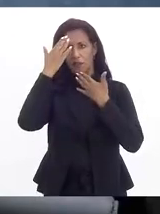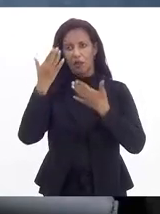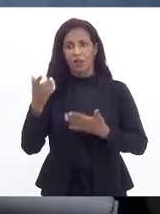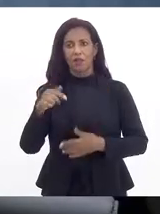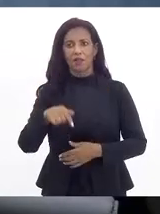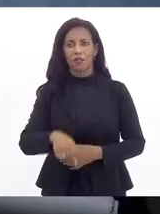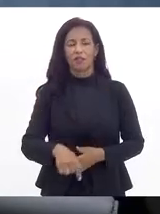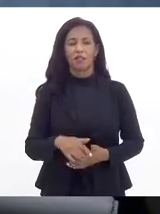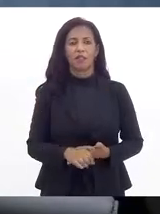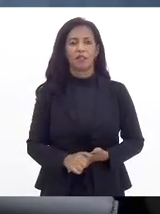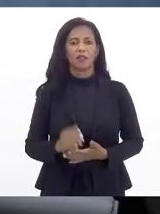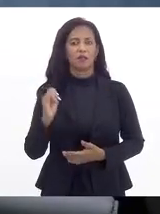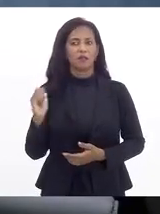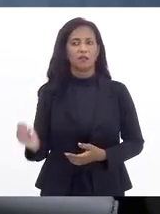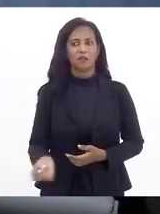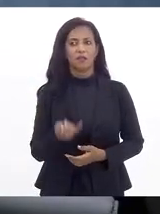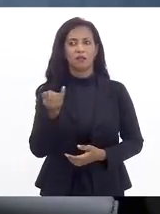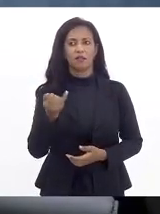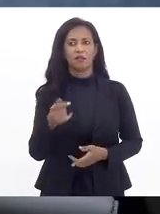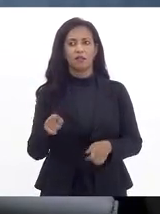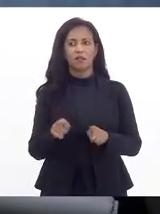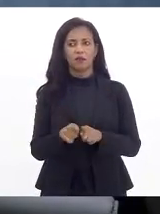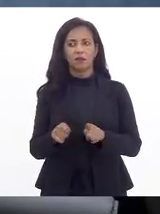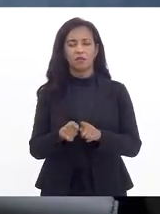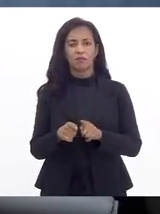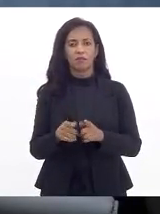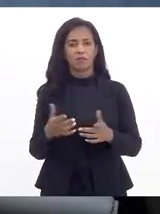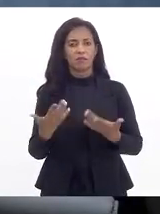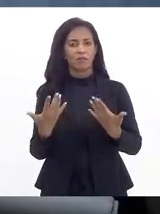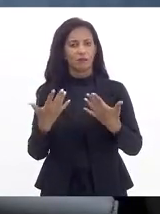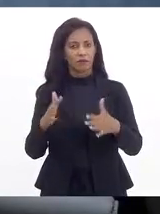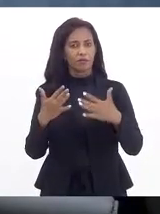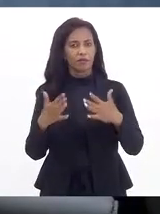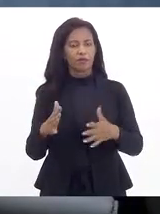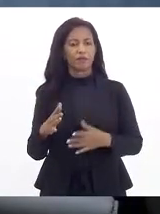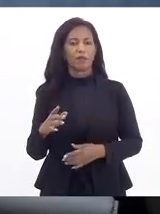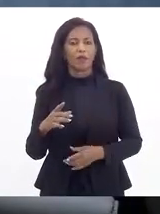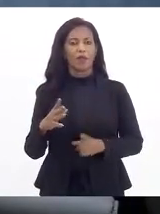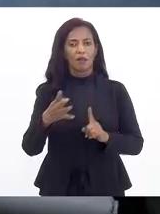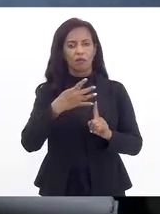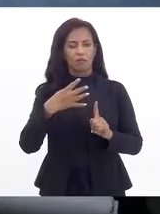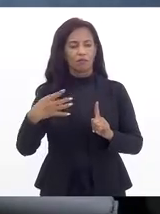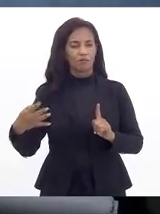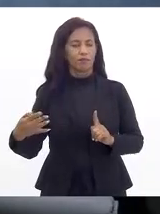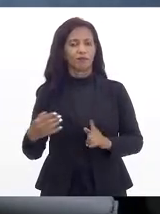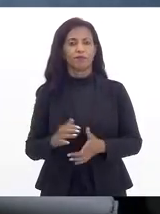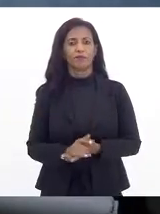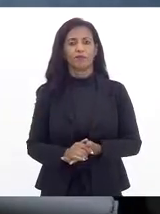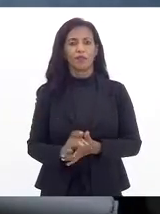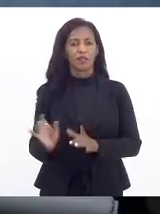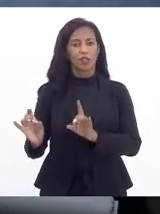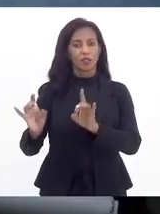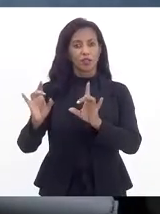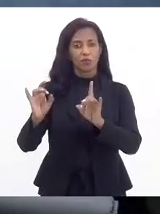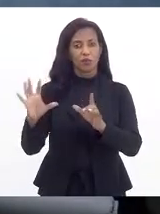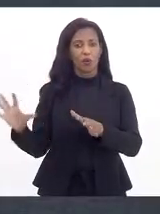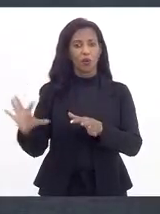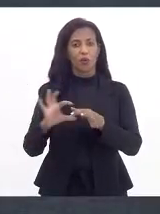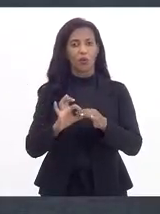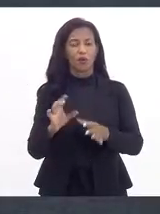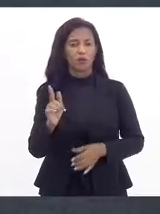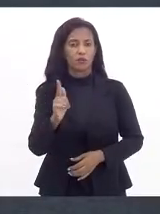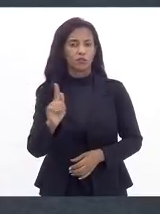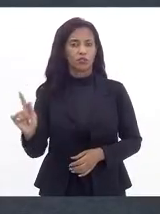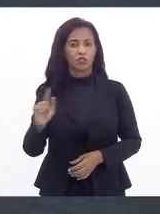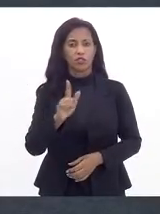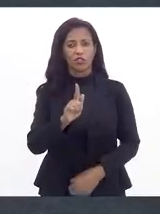aqui essa possibilidade e também saudar a população LGBTQIA+, em especial Conexão G, com